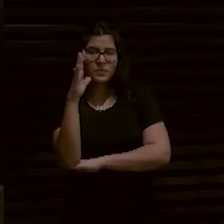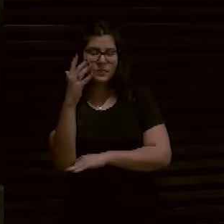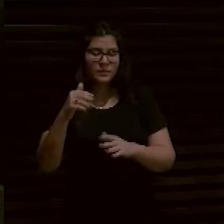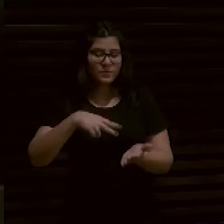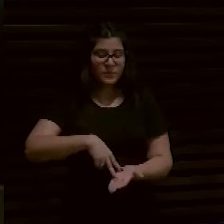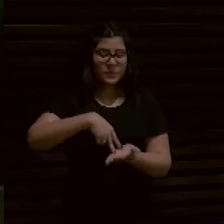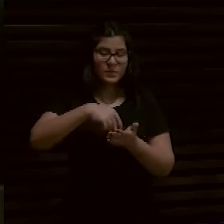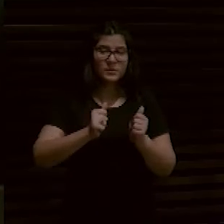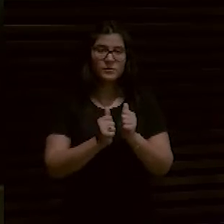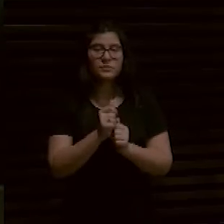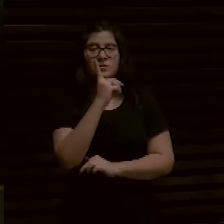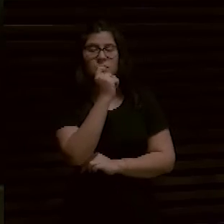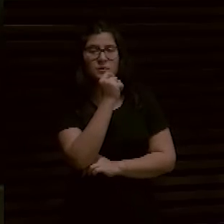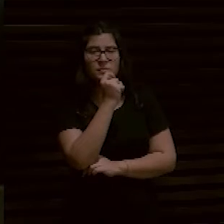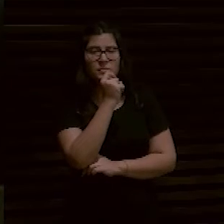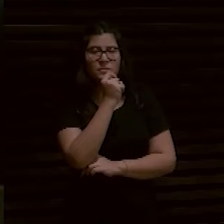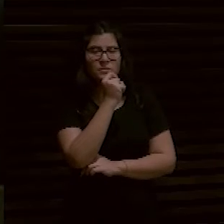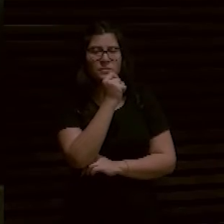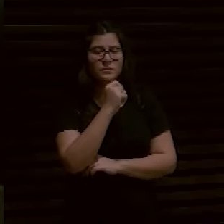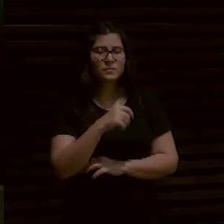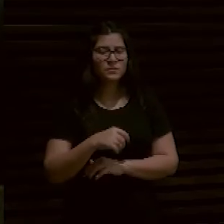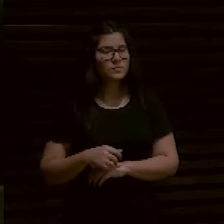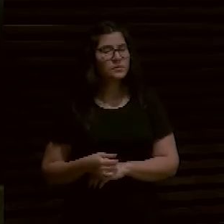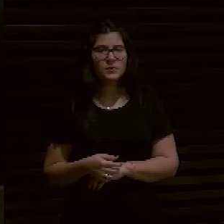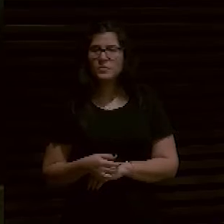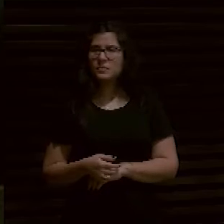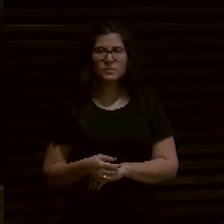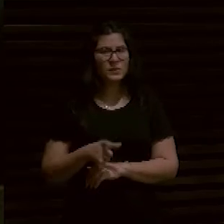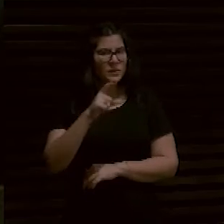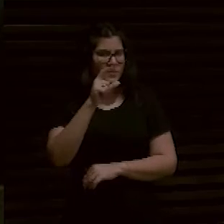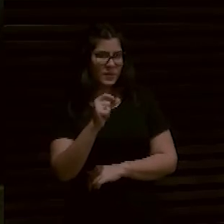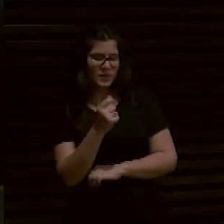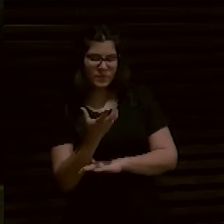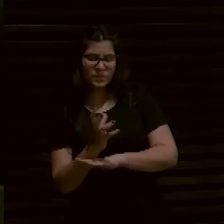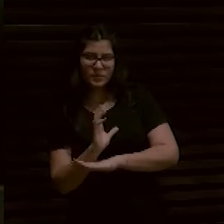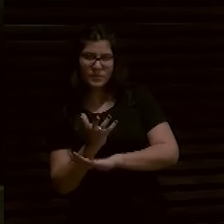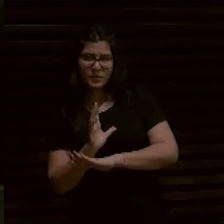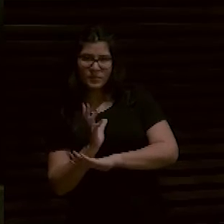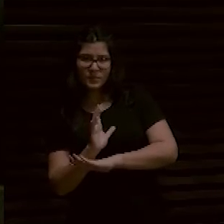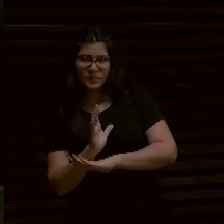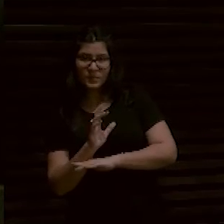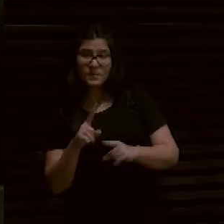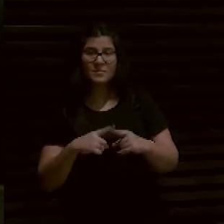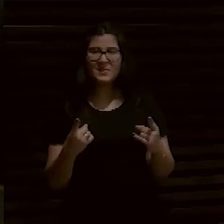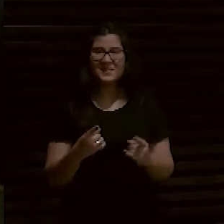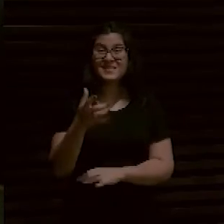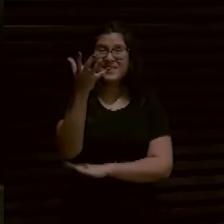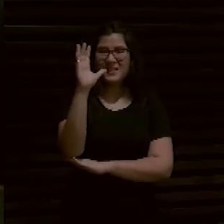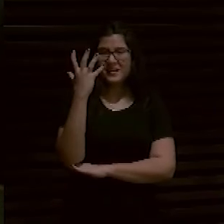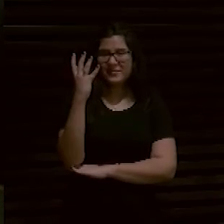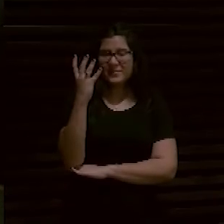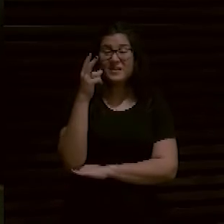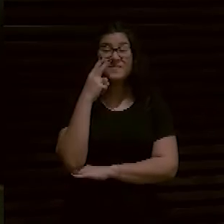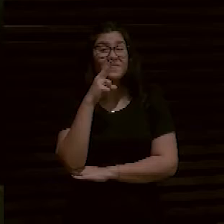às águas. Cabe atentar que não é como o pequeno cardo, mas é equiparado à árvore, que vê